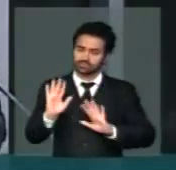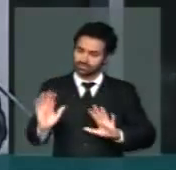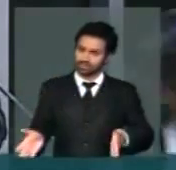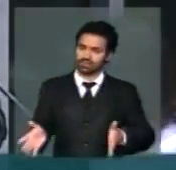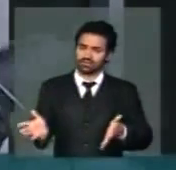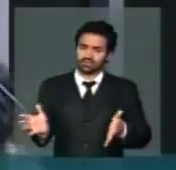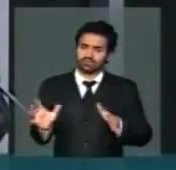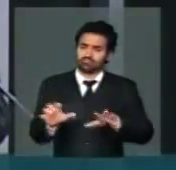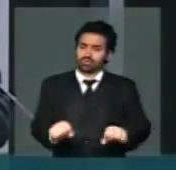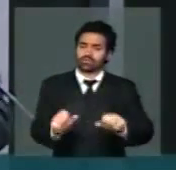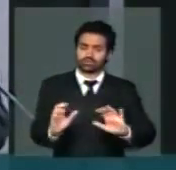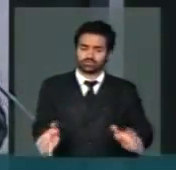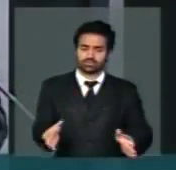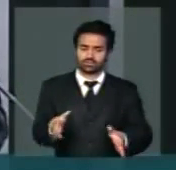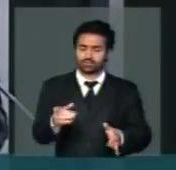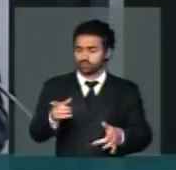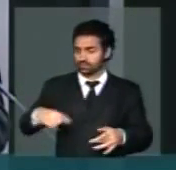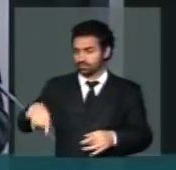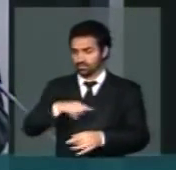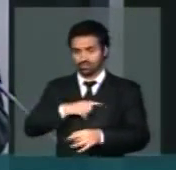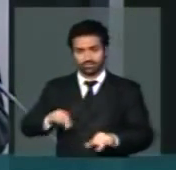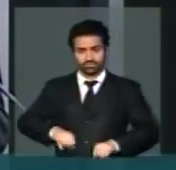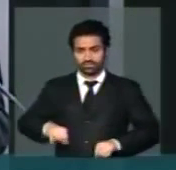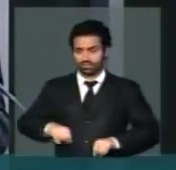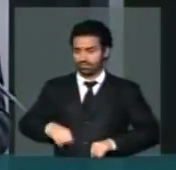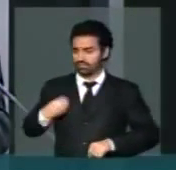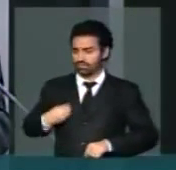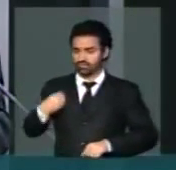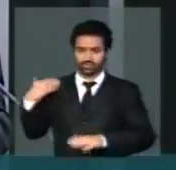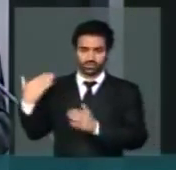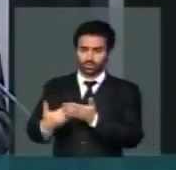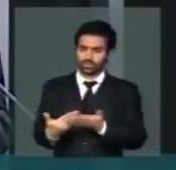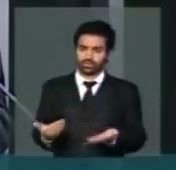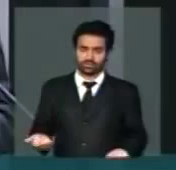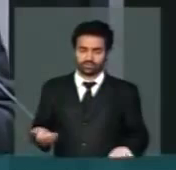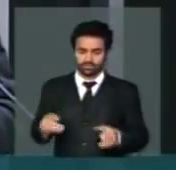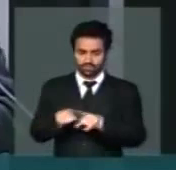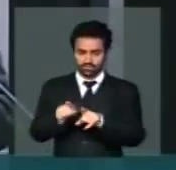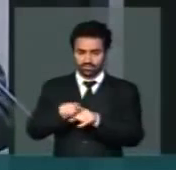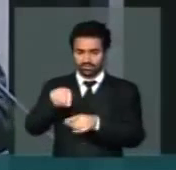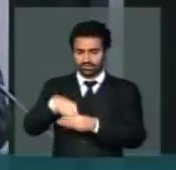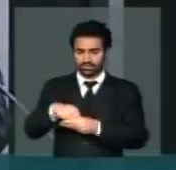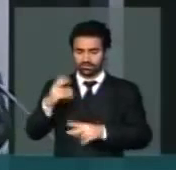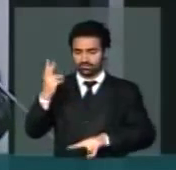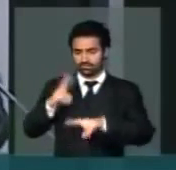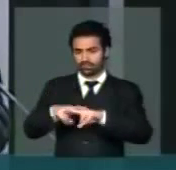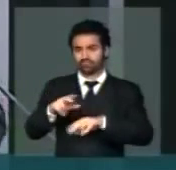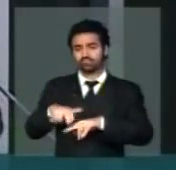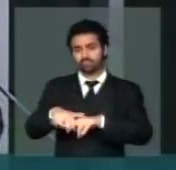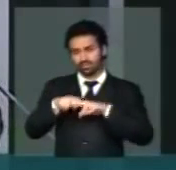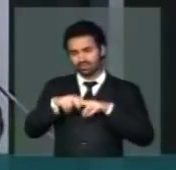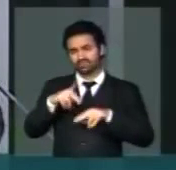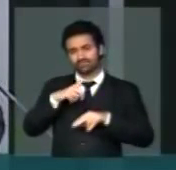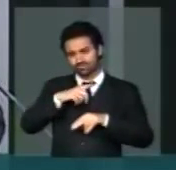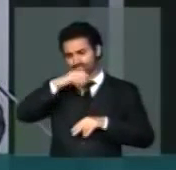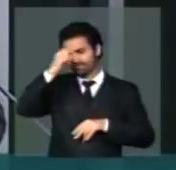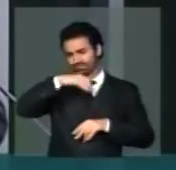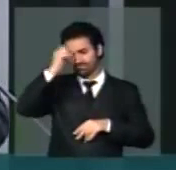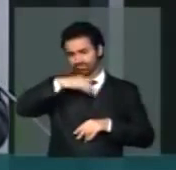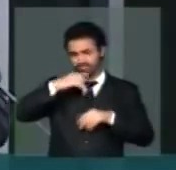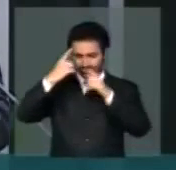dominado, o que nós sofremos a vida inteira e na cadeia. Portanto, há um círculo vicioso de